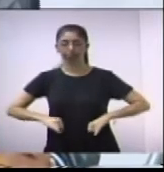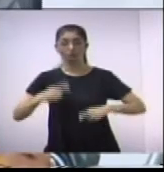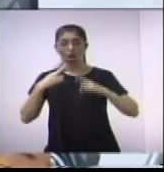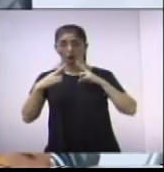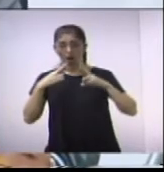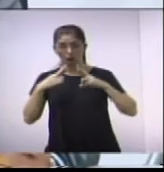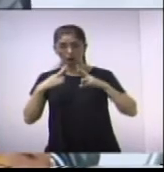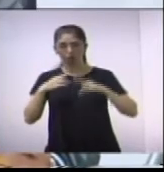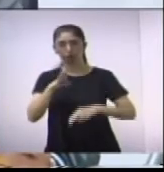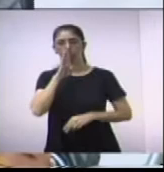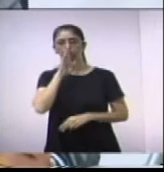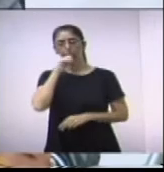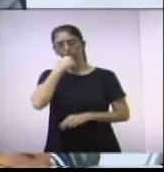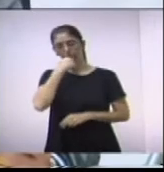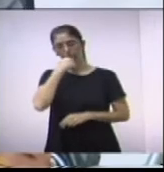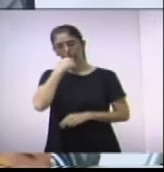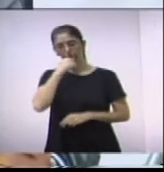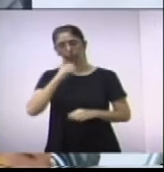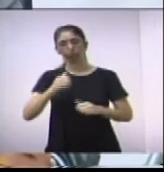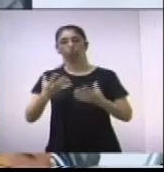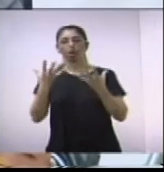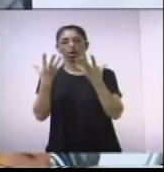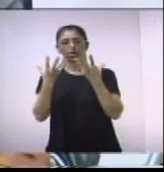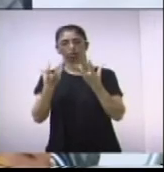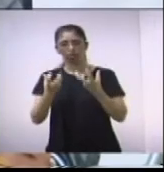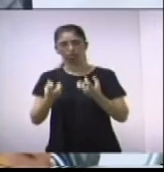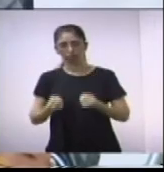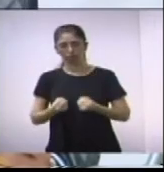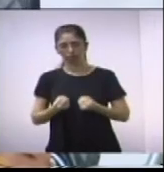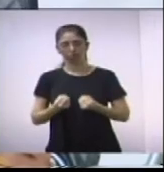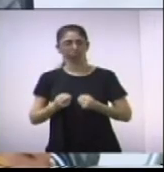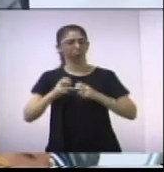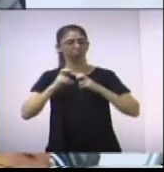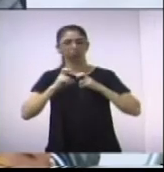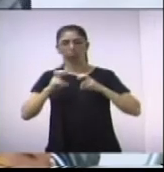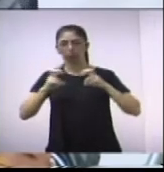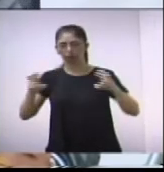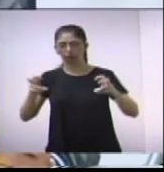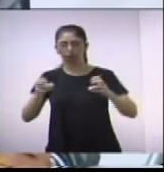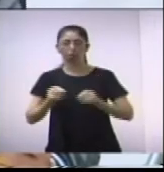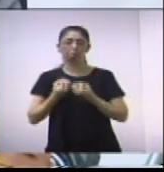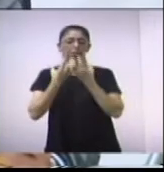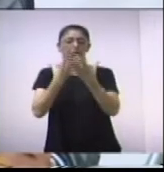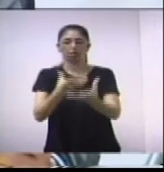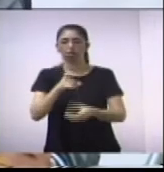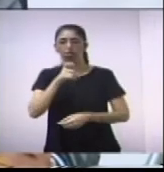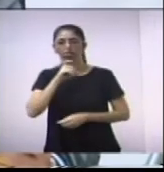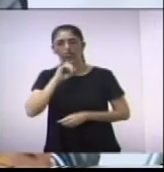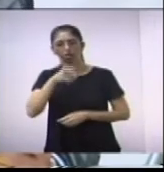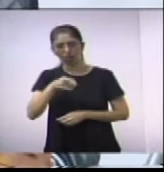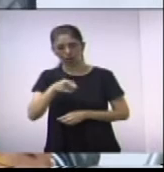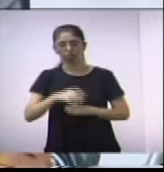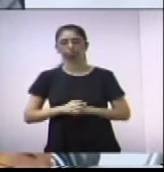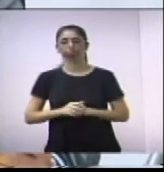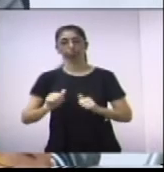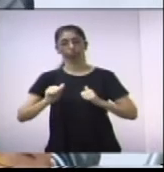reclames. Aceita, não grites com ninguém, nem firas.